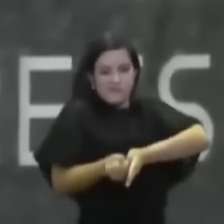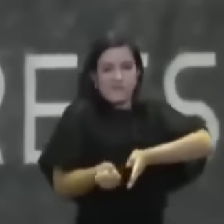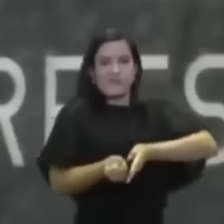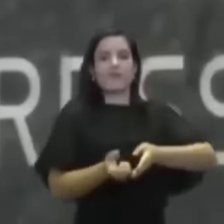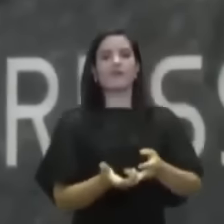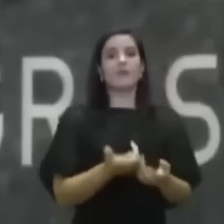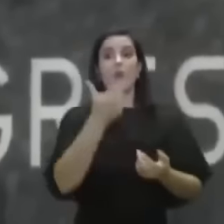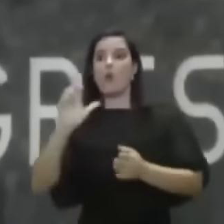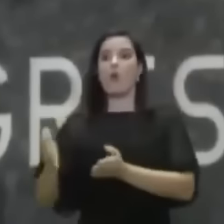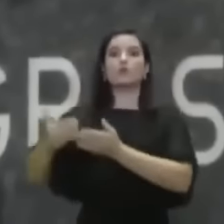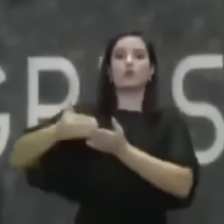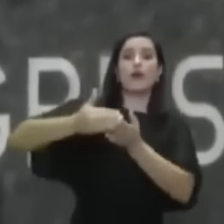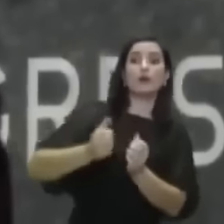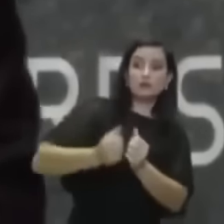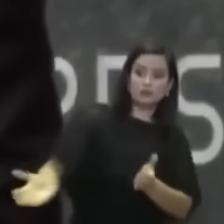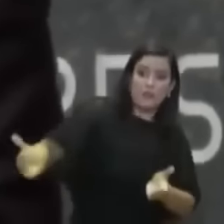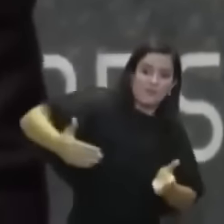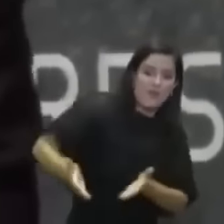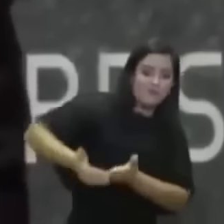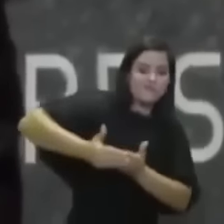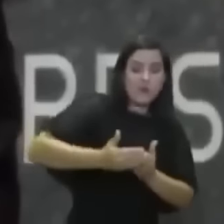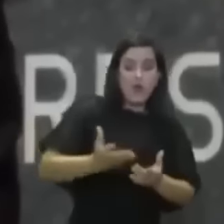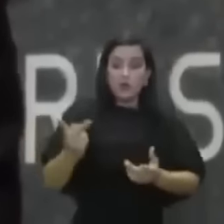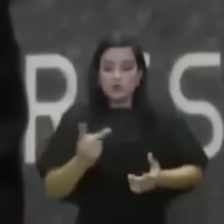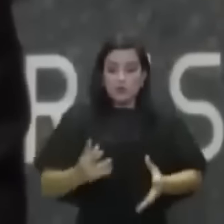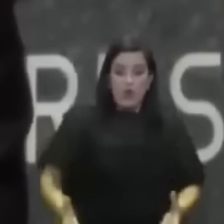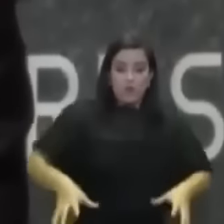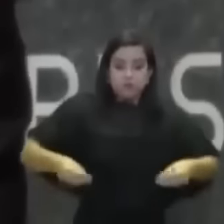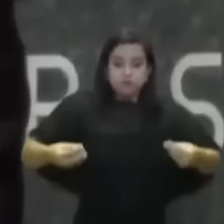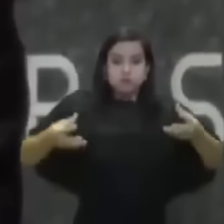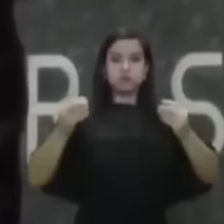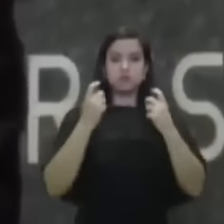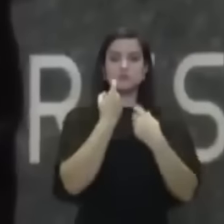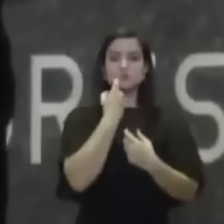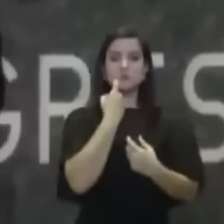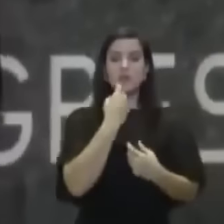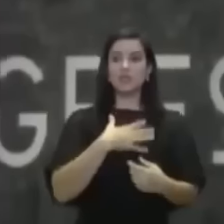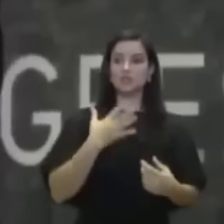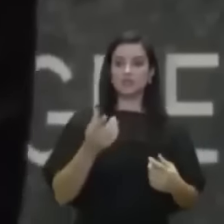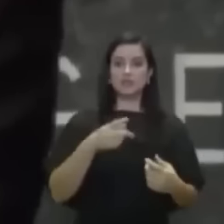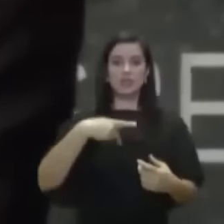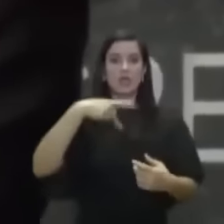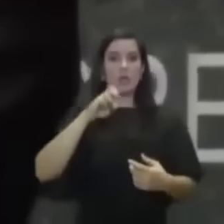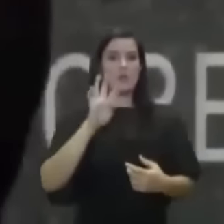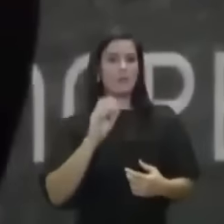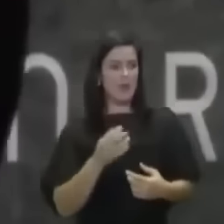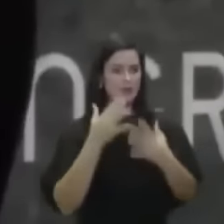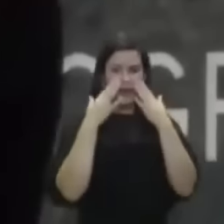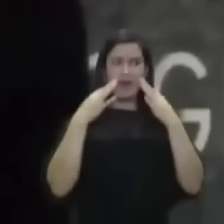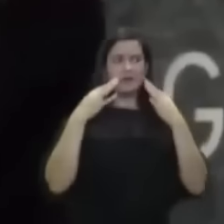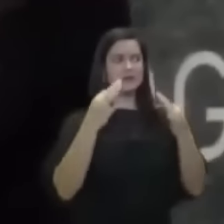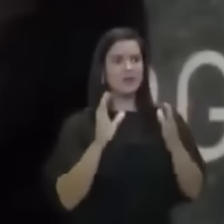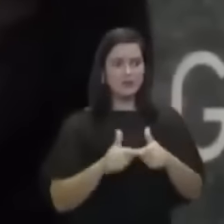assim quase que ambos vão a pique. E quando Pedro percebe que não está apenas diante um dia de sorte, mas diante um milagre